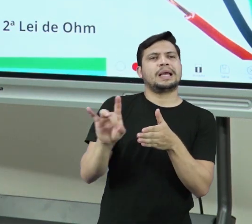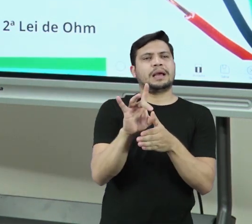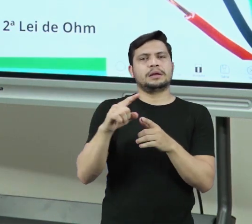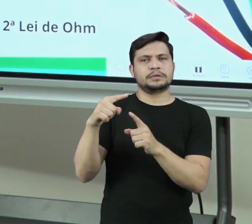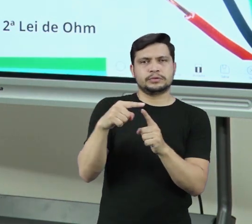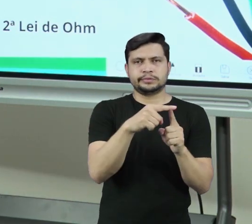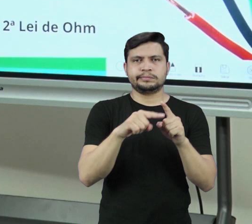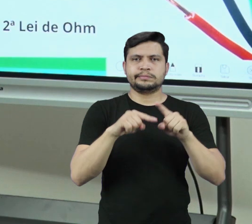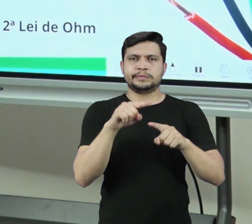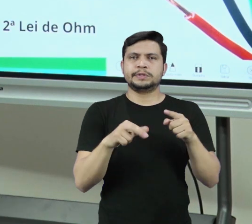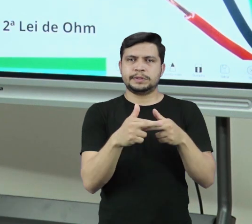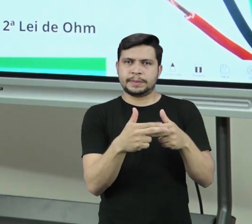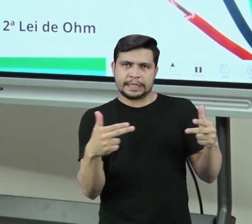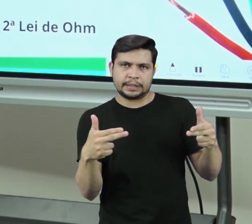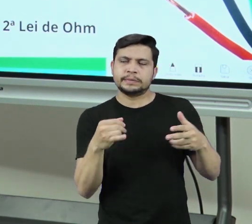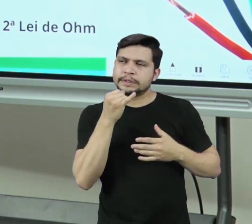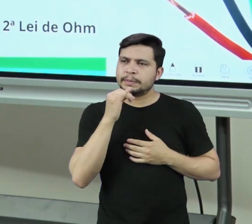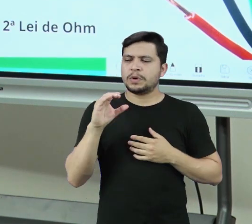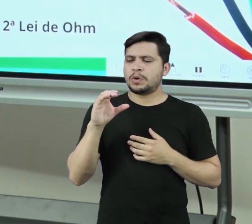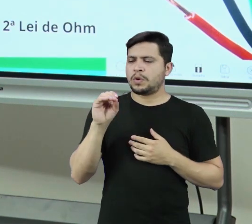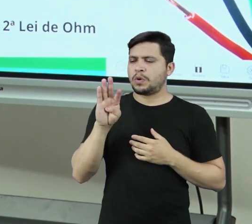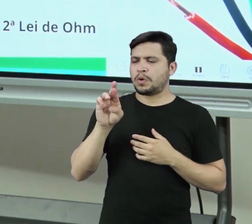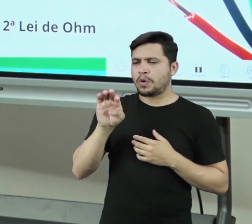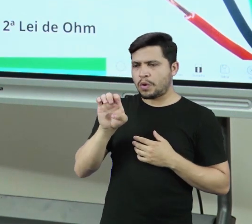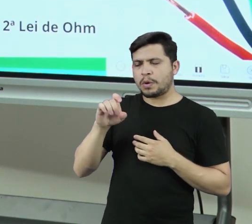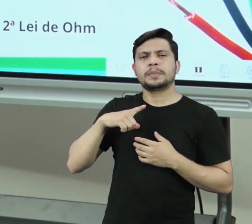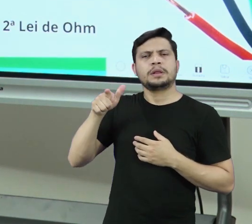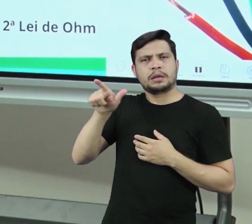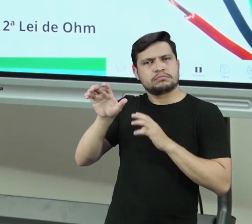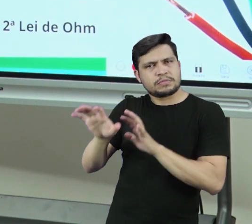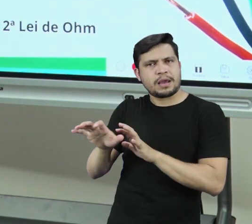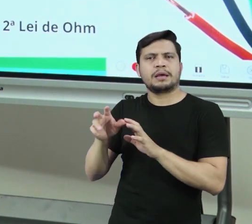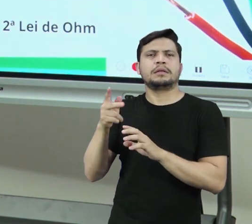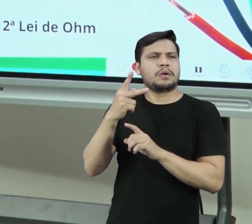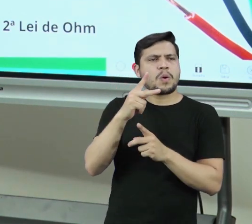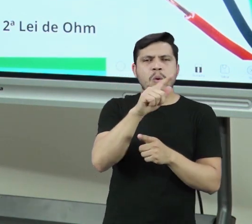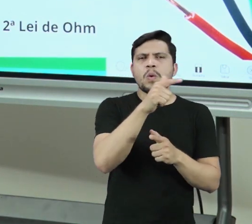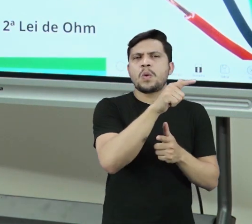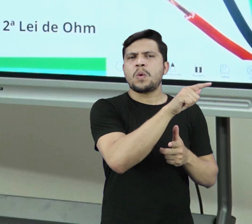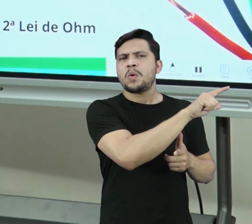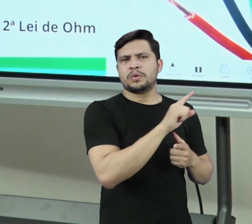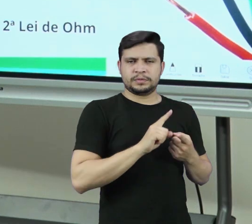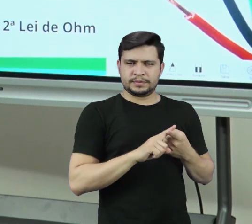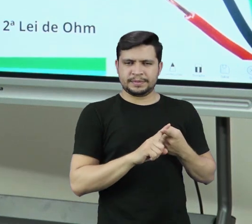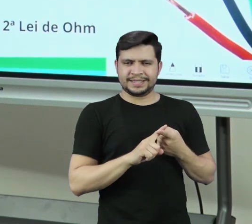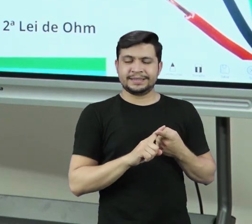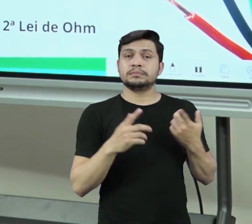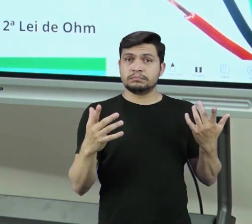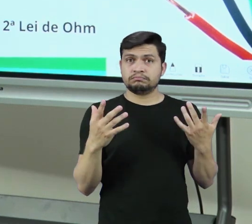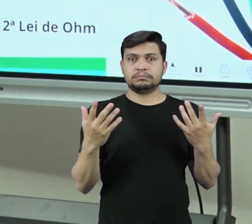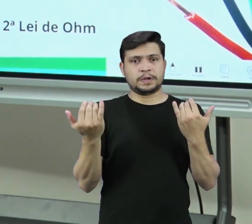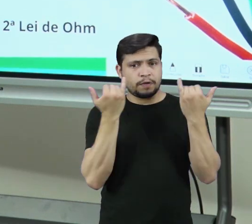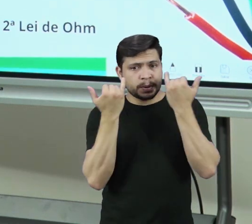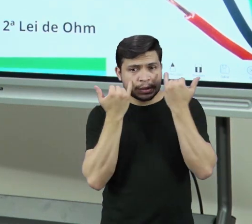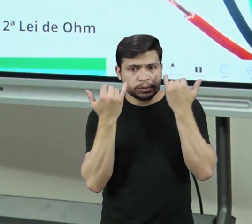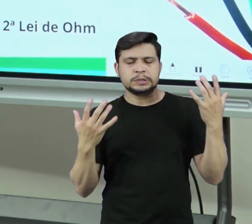teria uma outra quantidade. E essa quantidade, no caso, aí, ele chamou de resistividade. juntando todas essas informações,